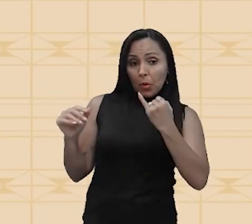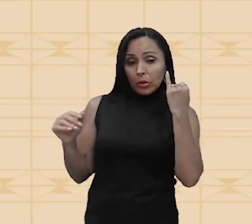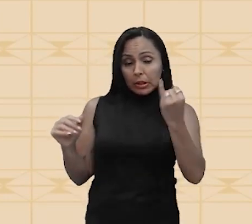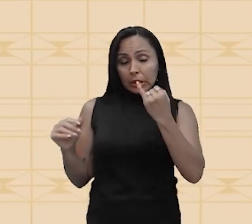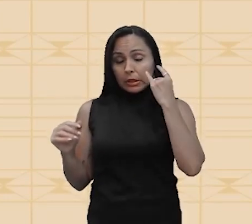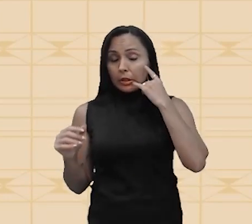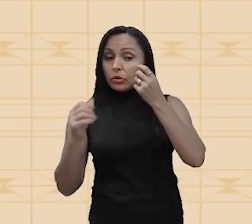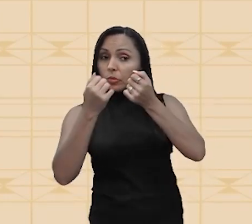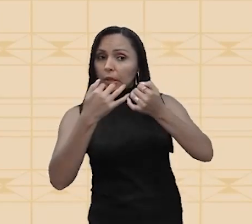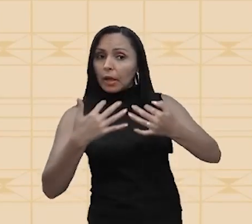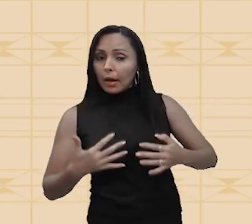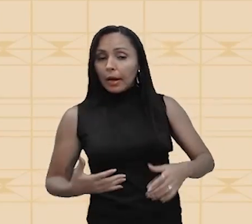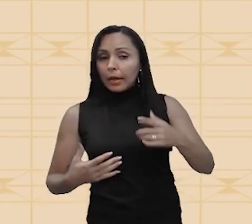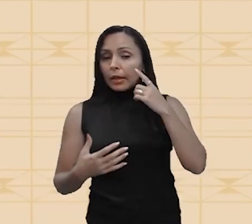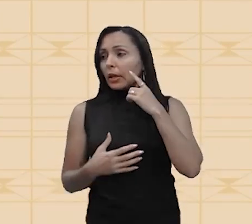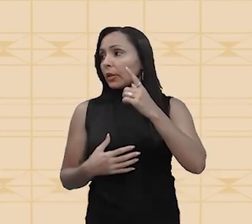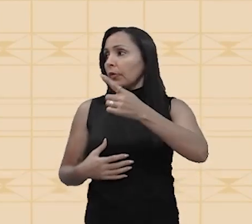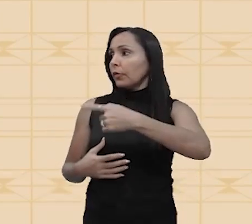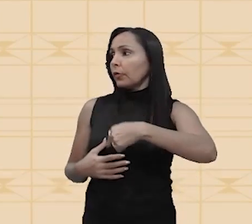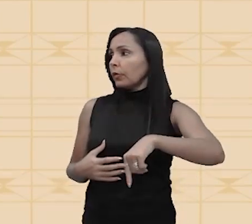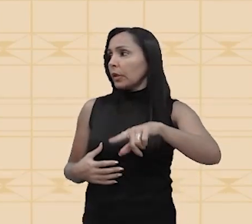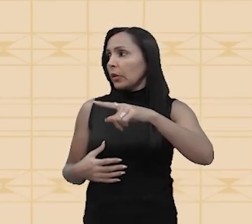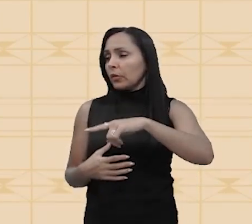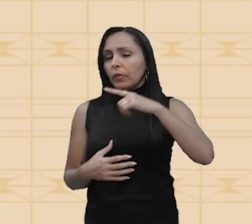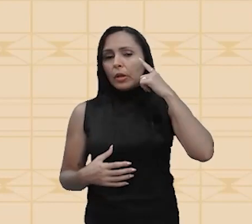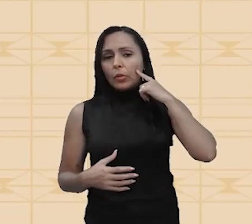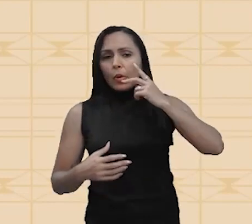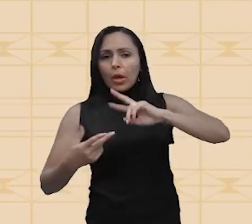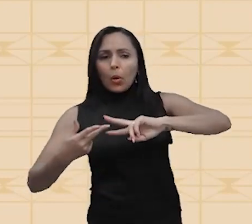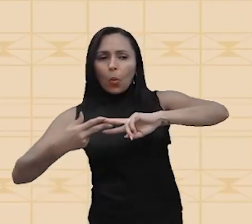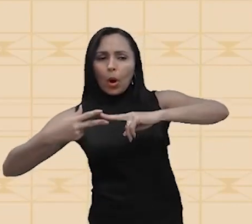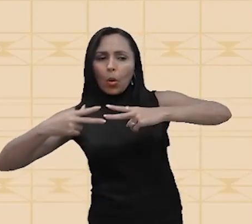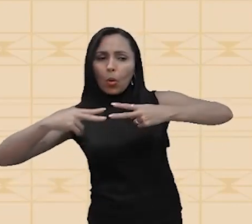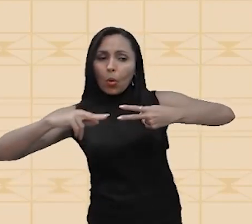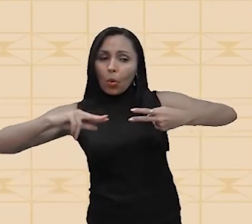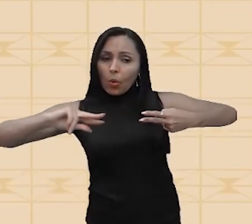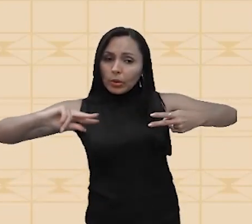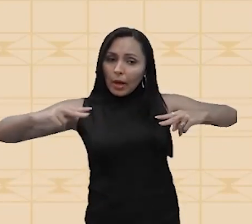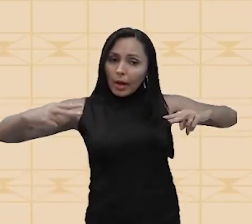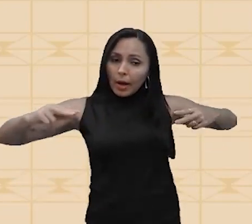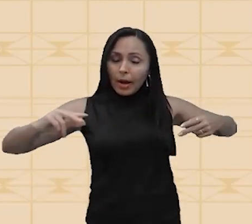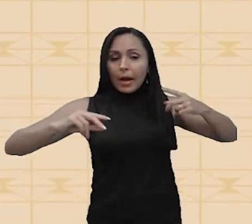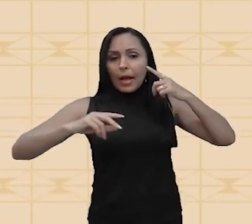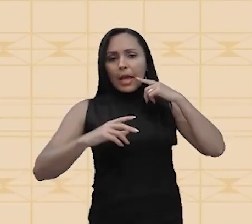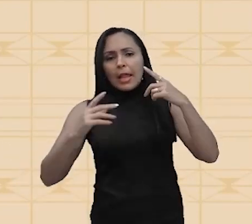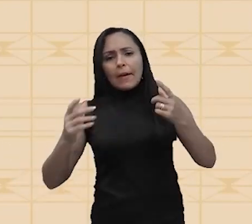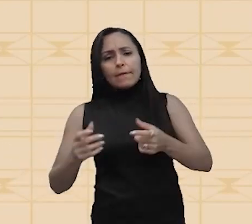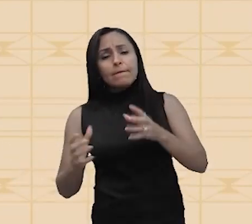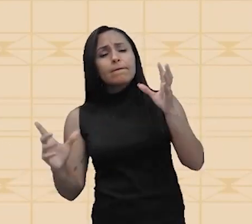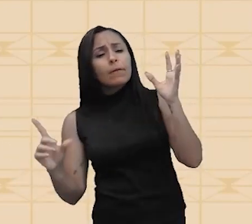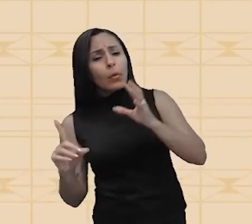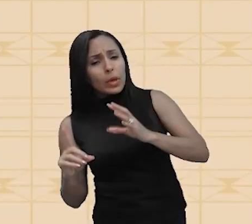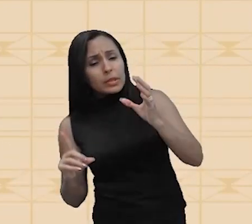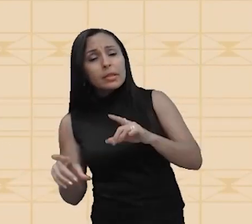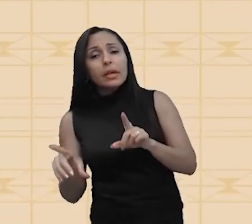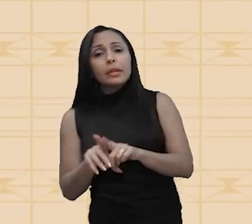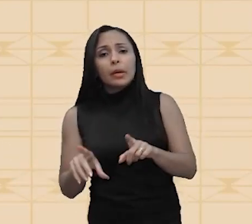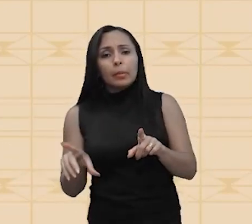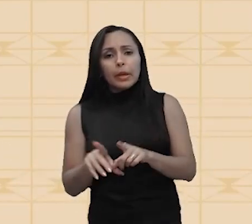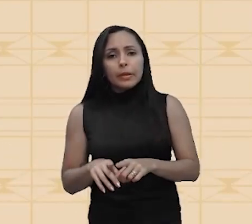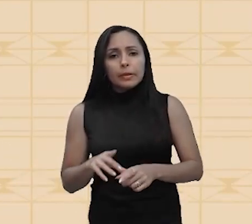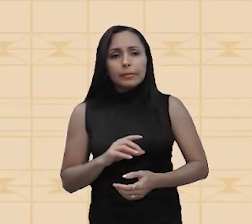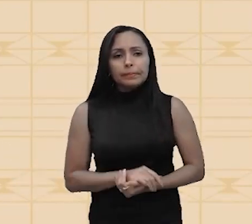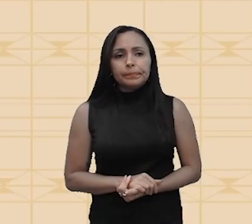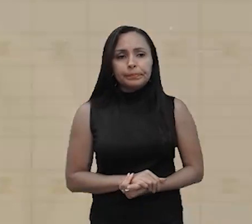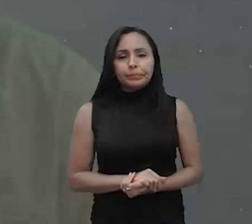que quando é feita em uma corda, essa extremidade da corda vai influenciar na maneira que ela vai se propagar.